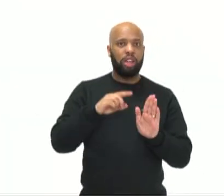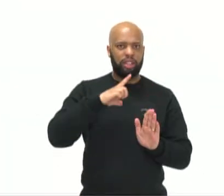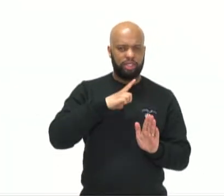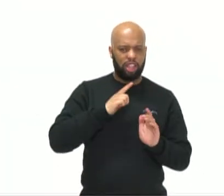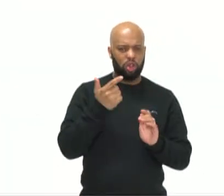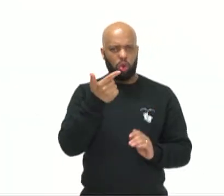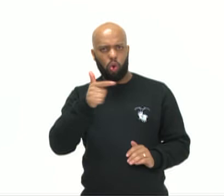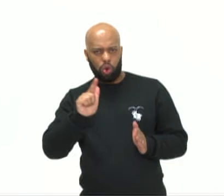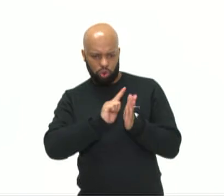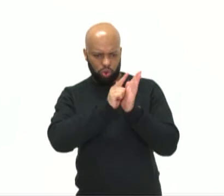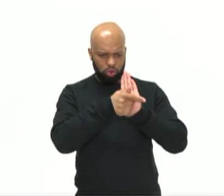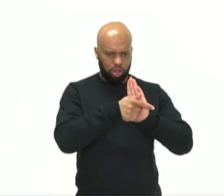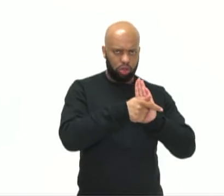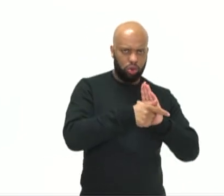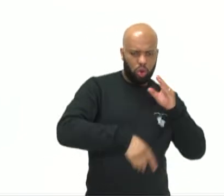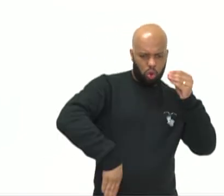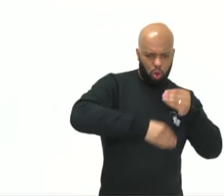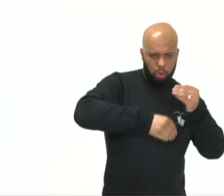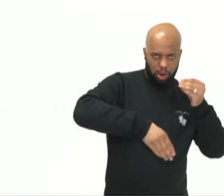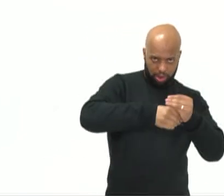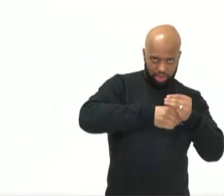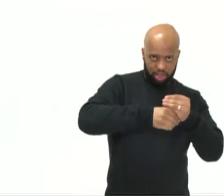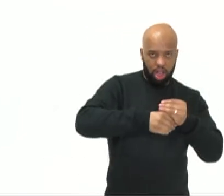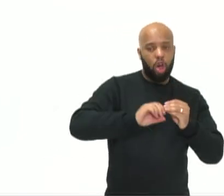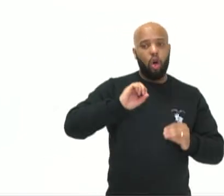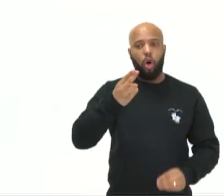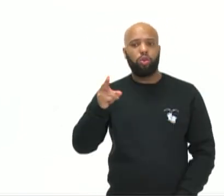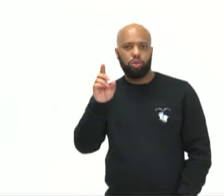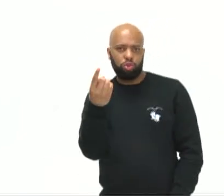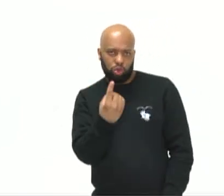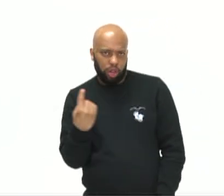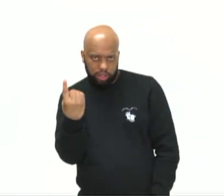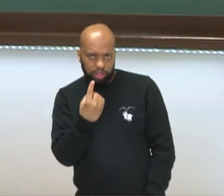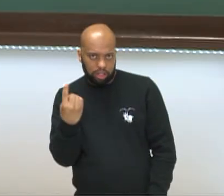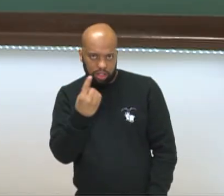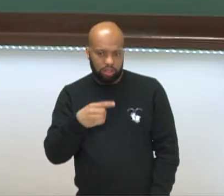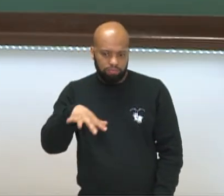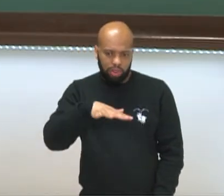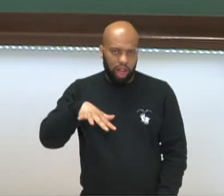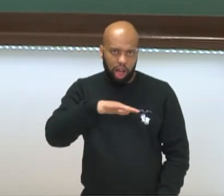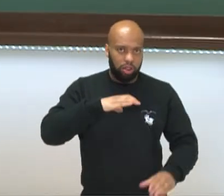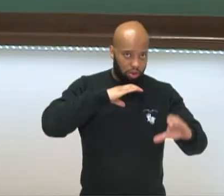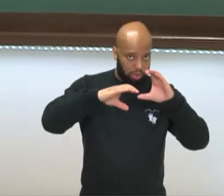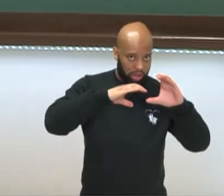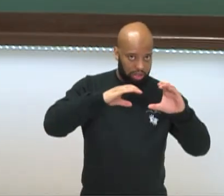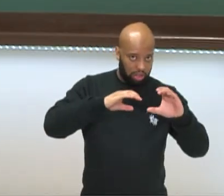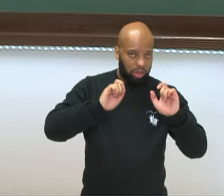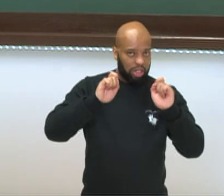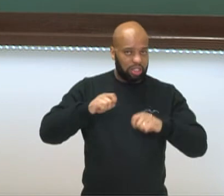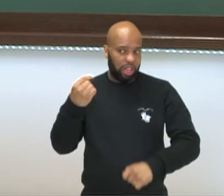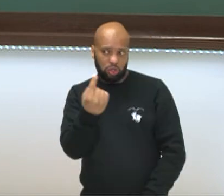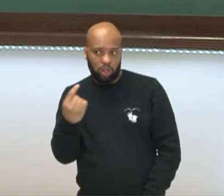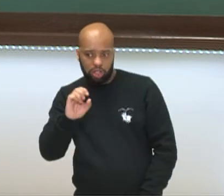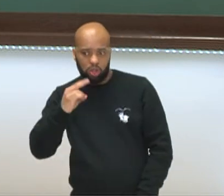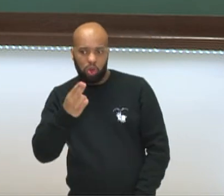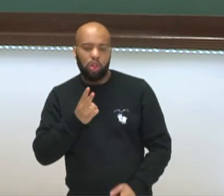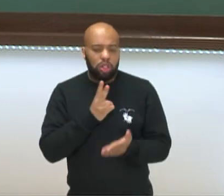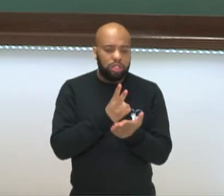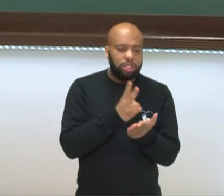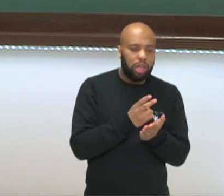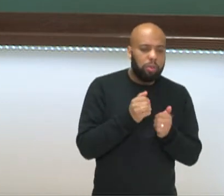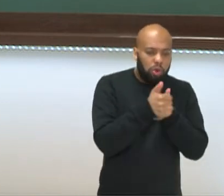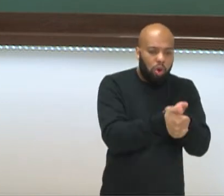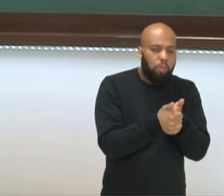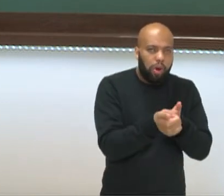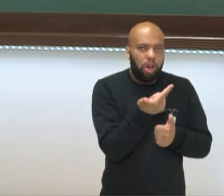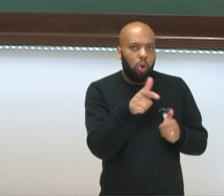gêneros complementando-os? Ou pode aparecer sozinho nos meios de comunicação? Explique. Será que ele pode aparecer sozinho ou ele sempre vai acompanhar um outro